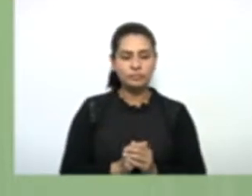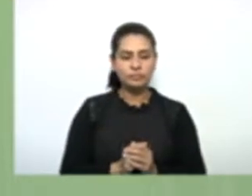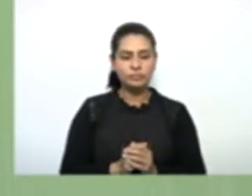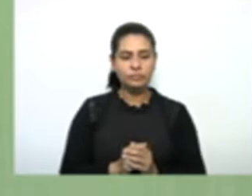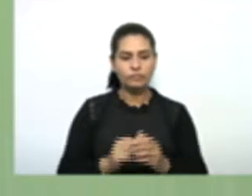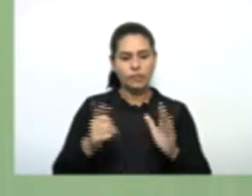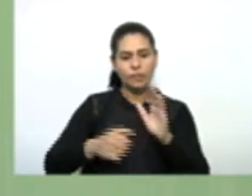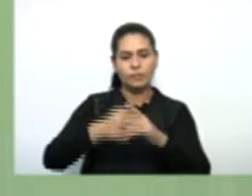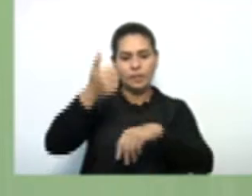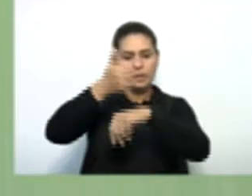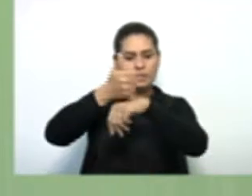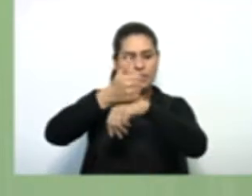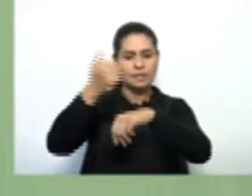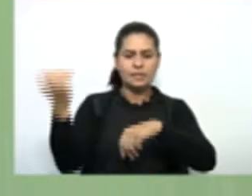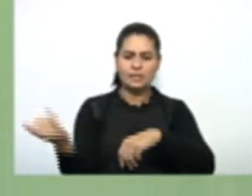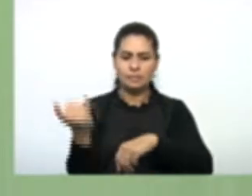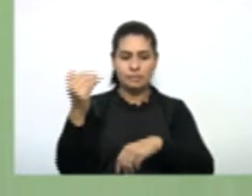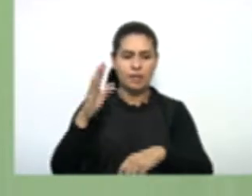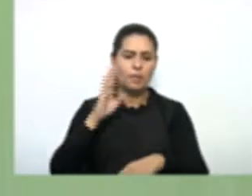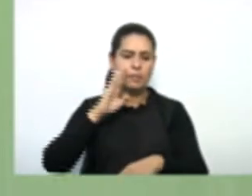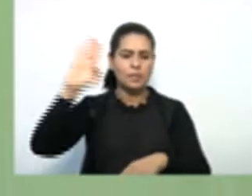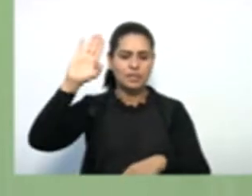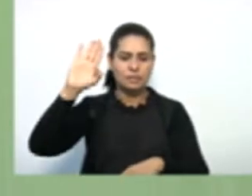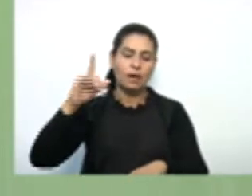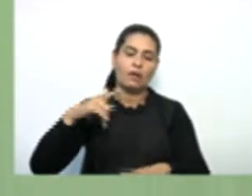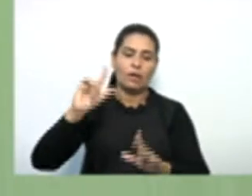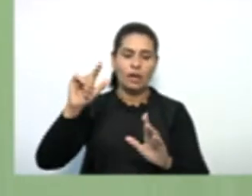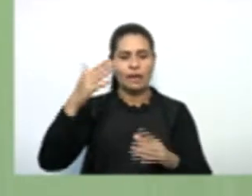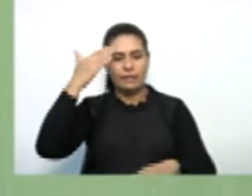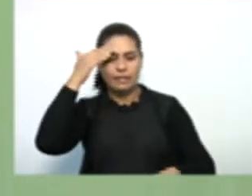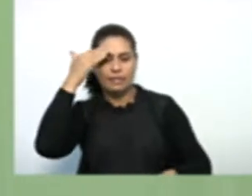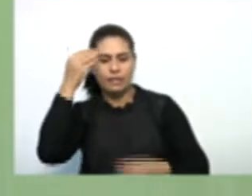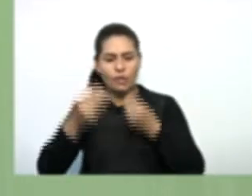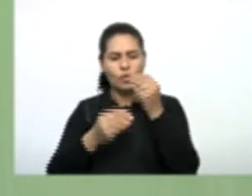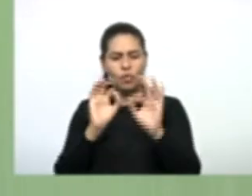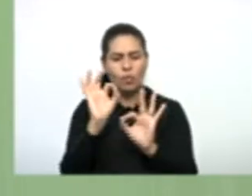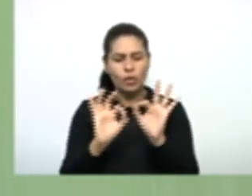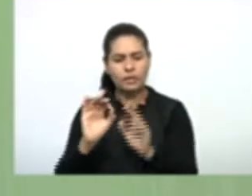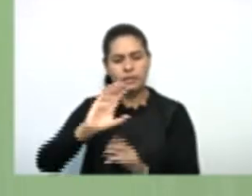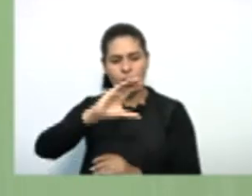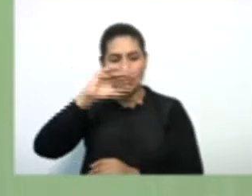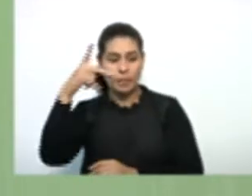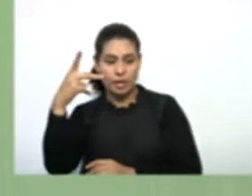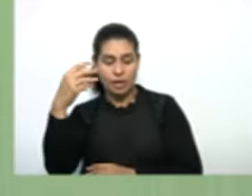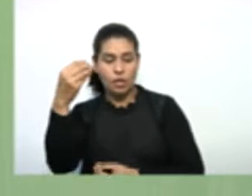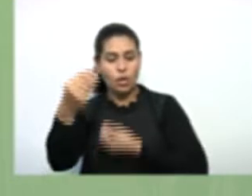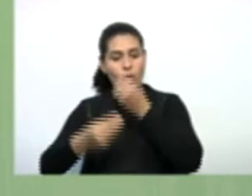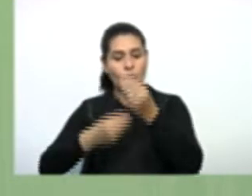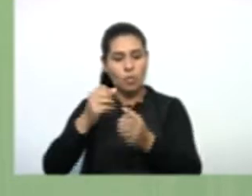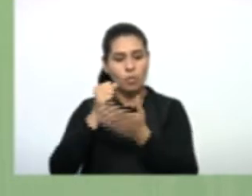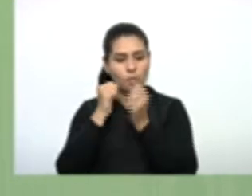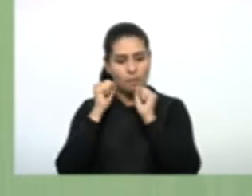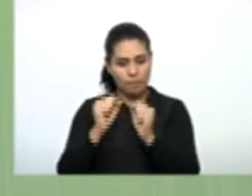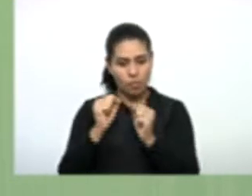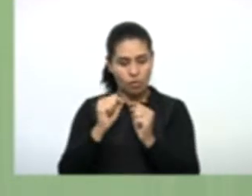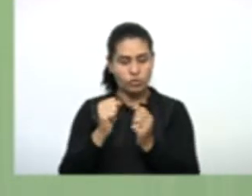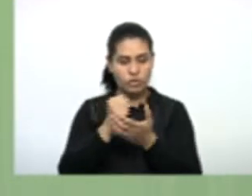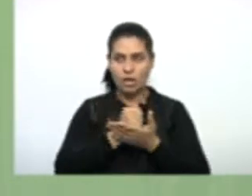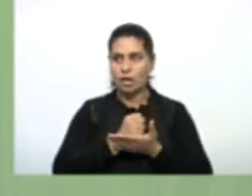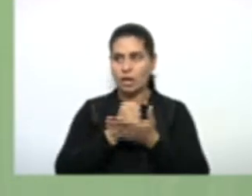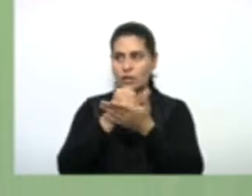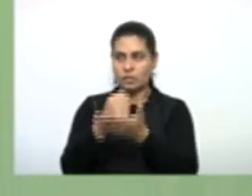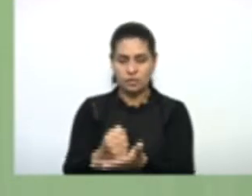o objetivo principal dessa disciplina é compreender as operações cooperativas e como elas podem auxiliar na